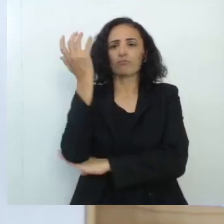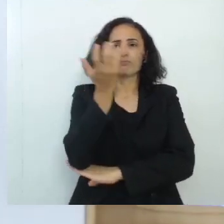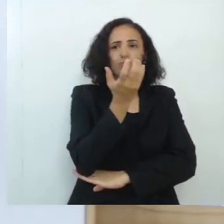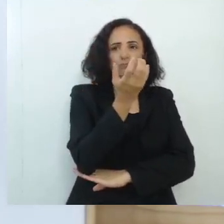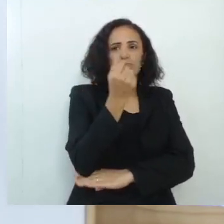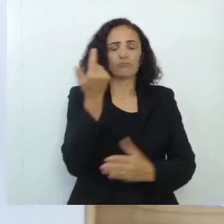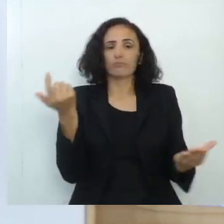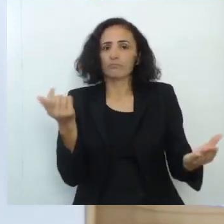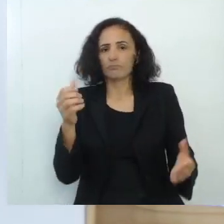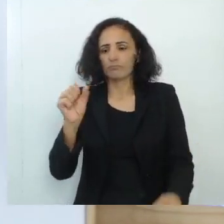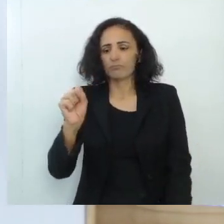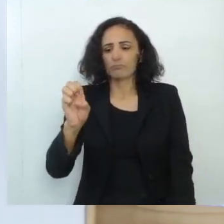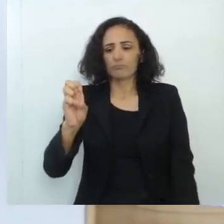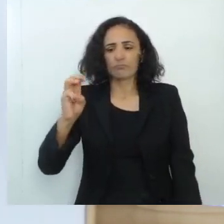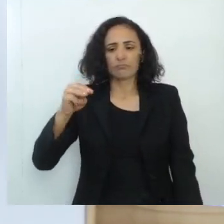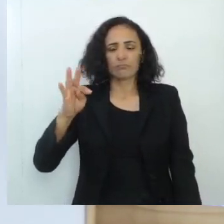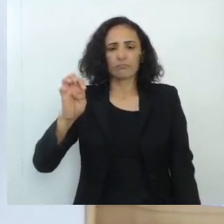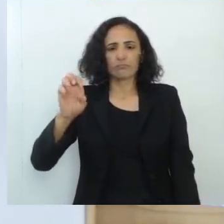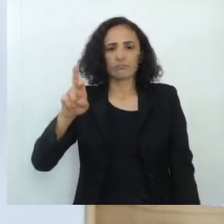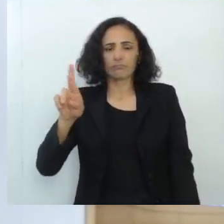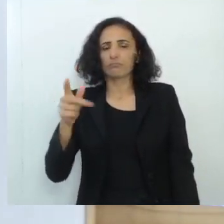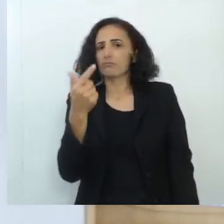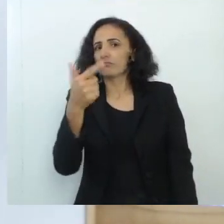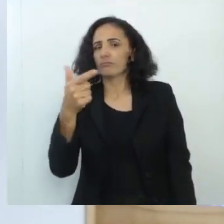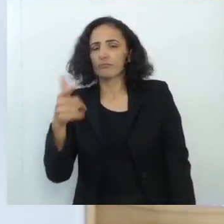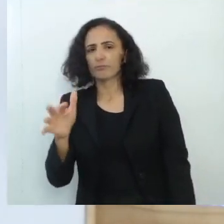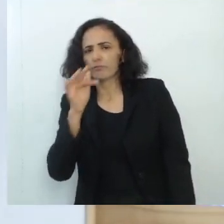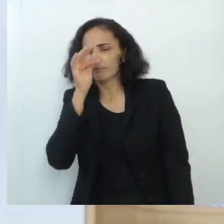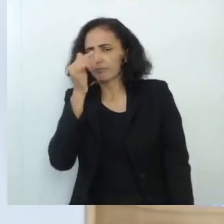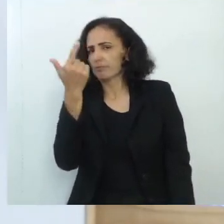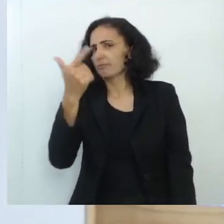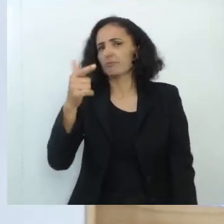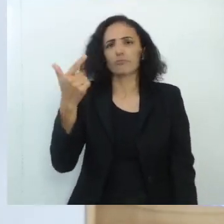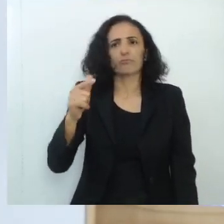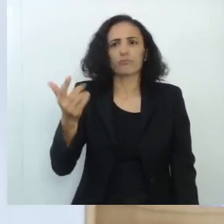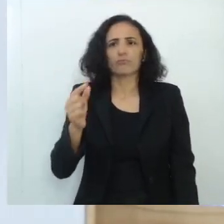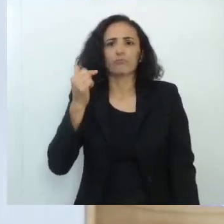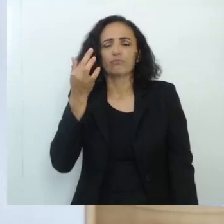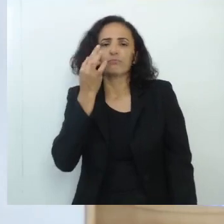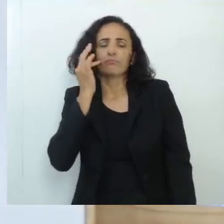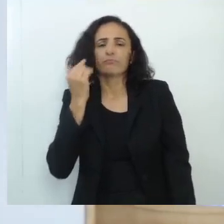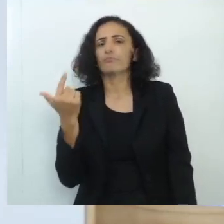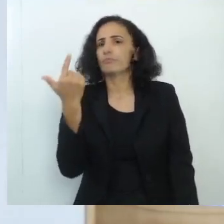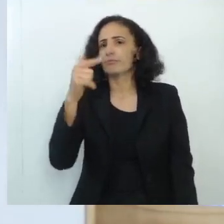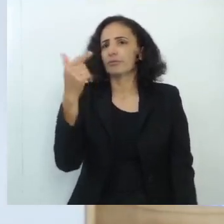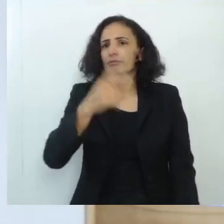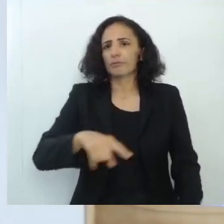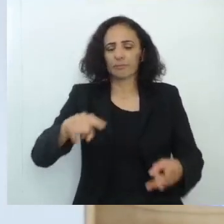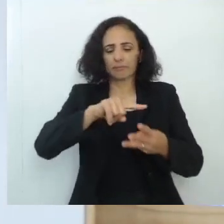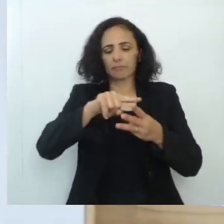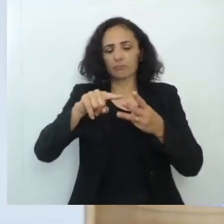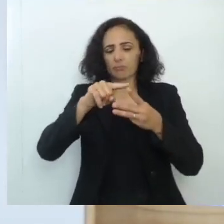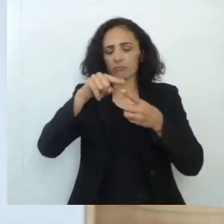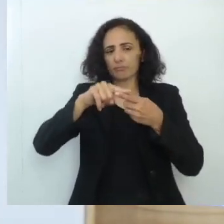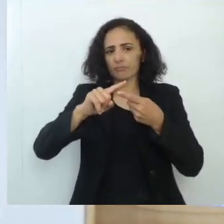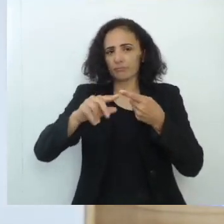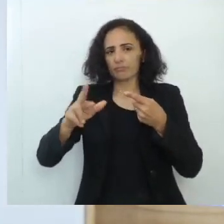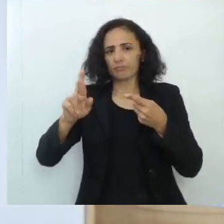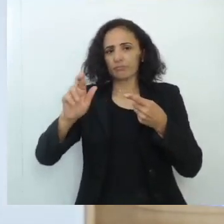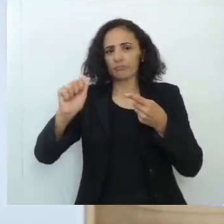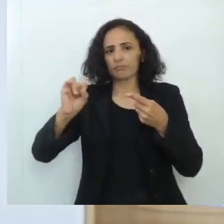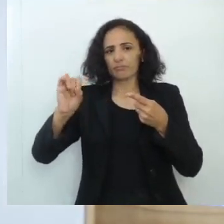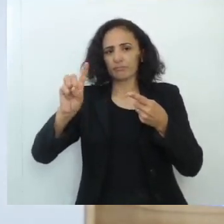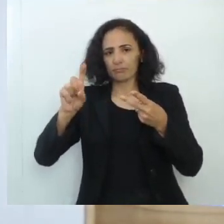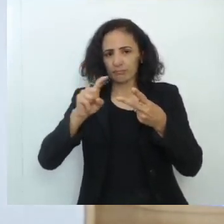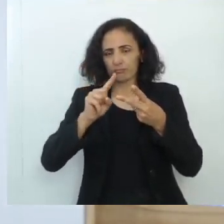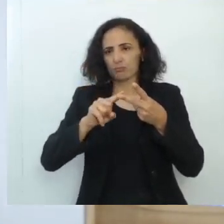tem semente, beleza. Não tem flor, não. Não tem fruto, não. Mas já tem raiz, já tem caule, já